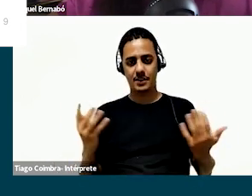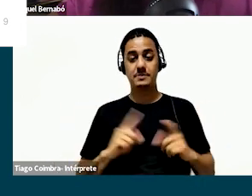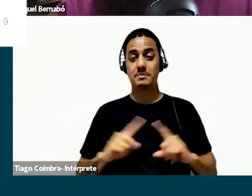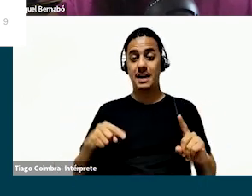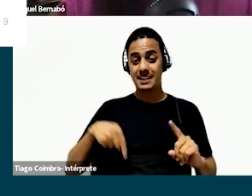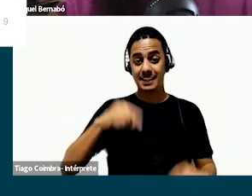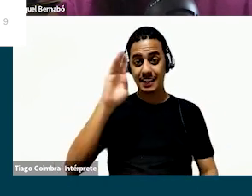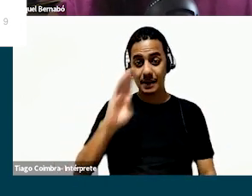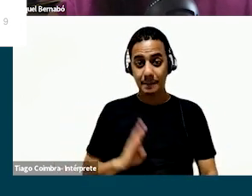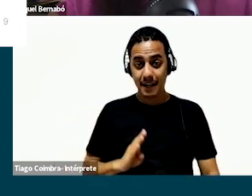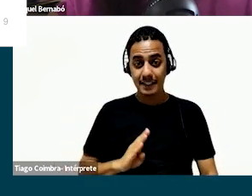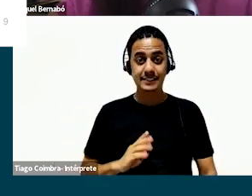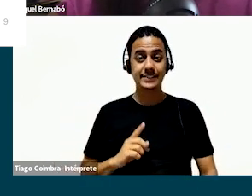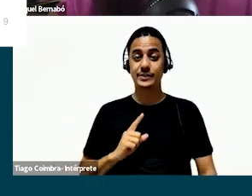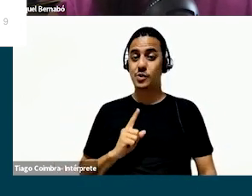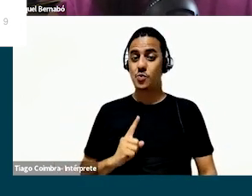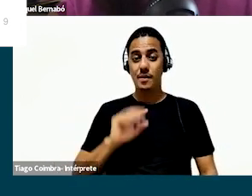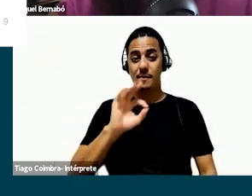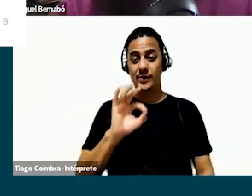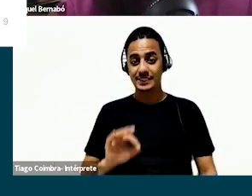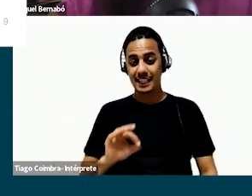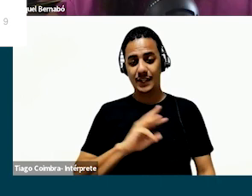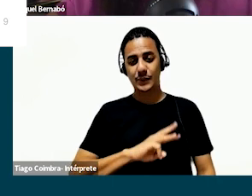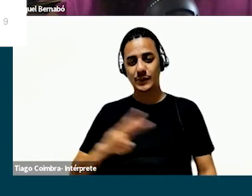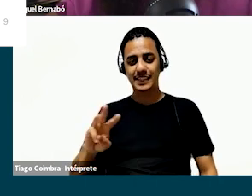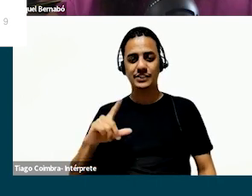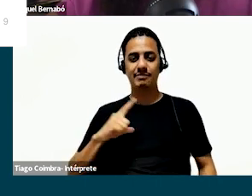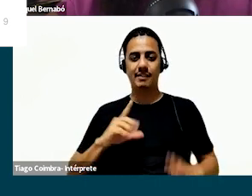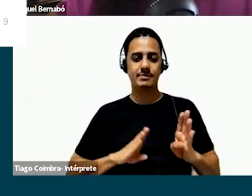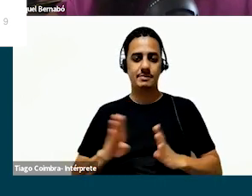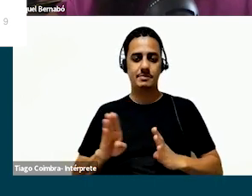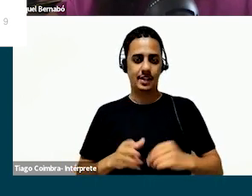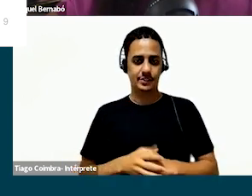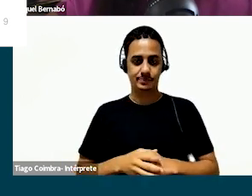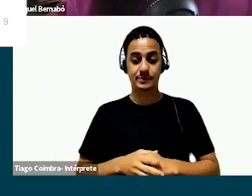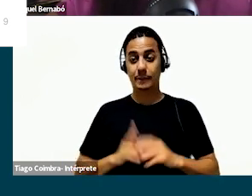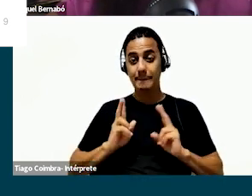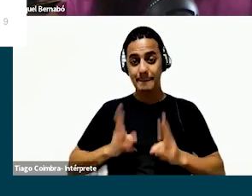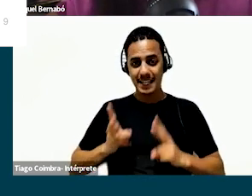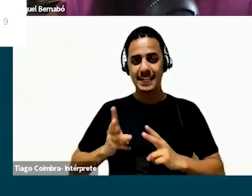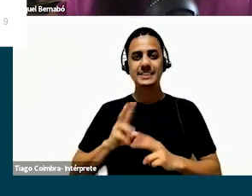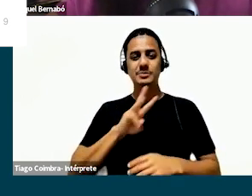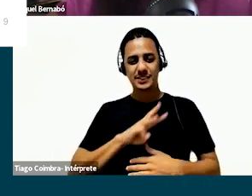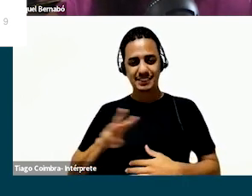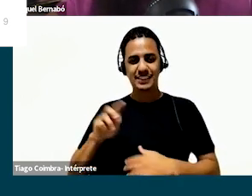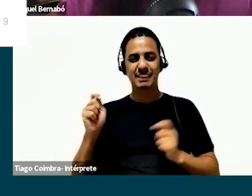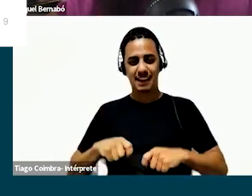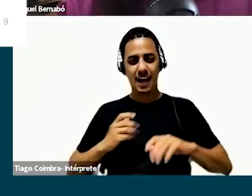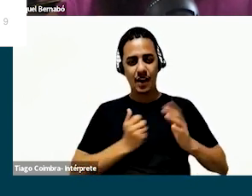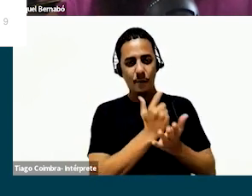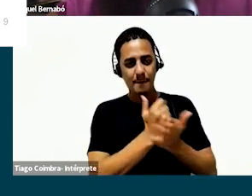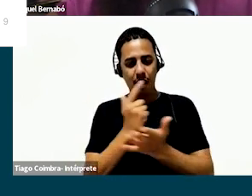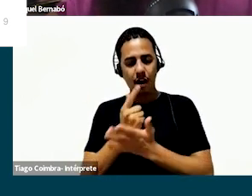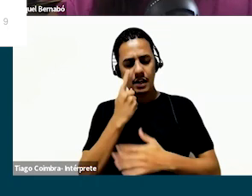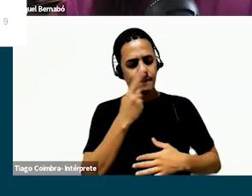olharam vários sites. Mas no Brasil, a gente tem menos de 1% dos sites acessíveis. Então, mesmo os sites que ele